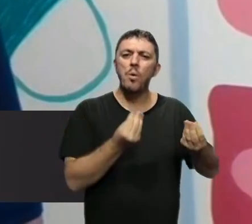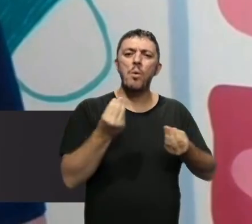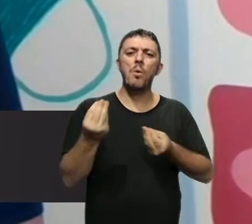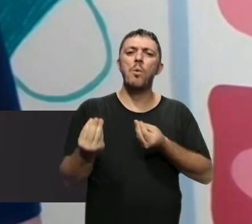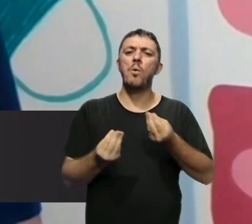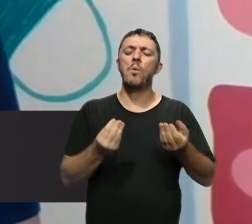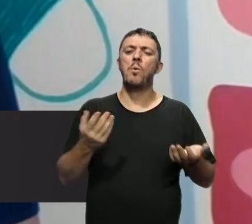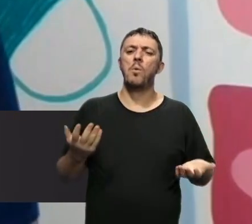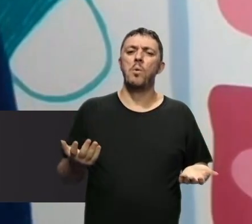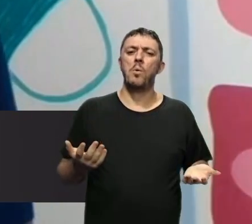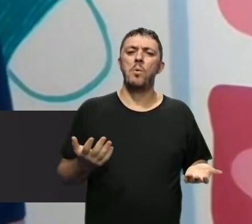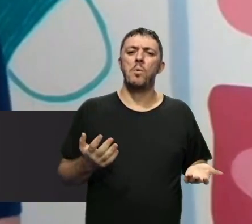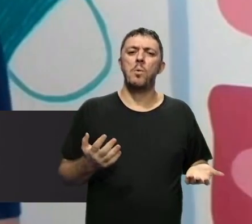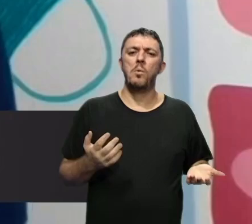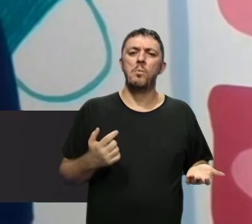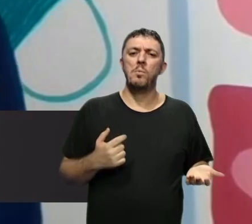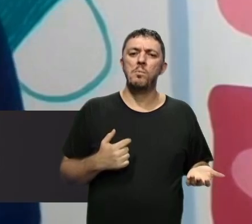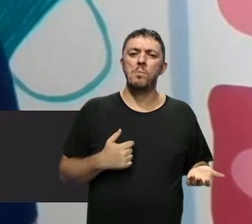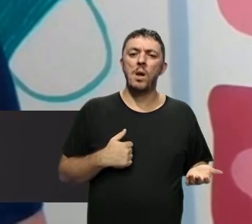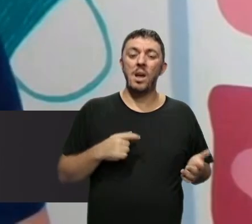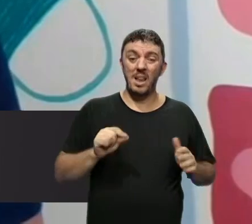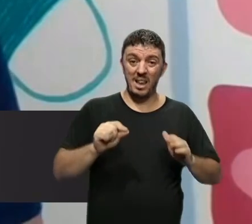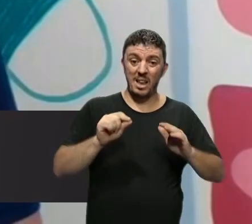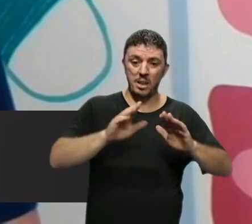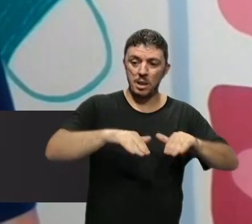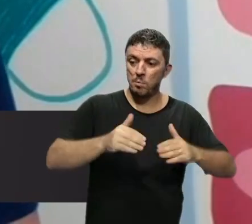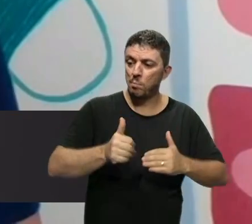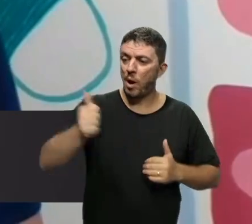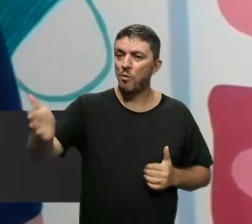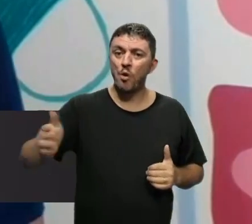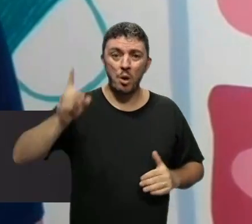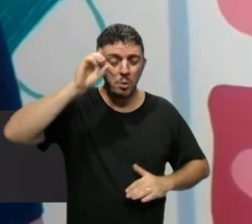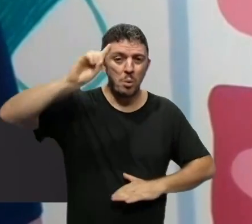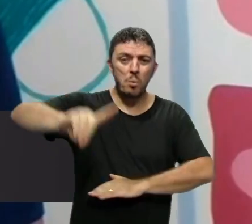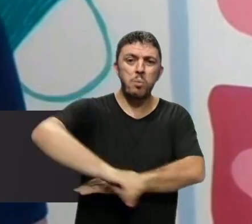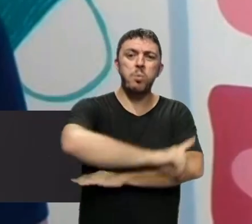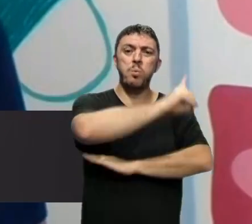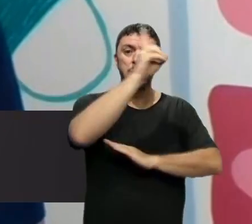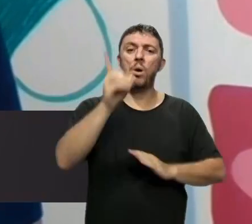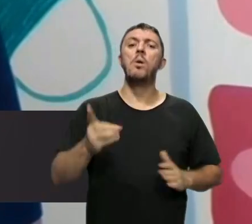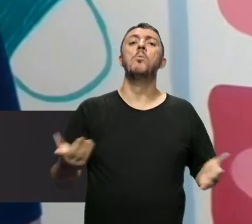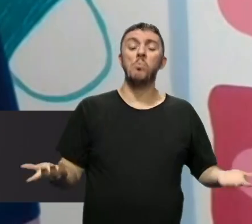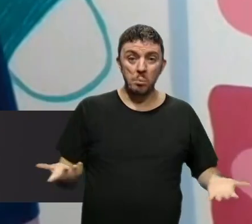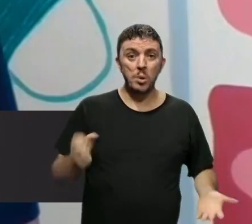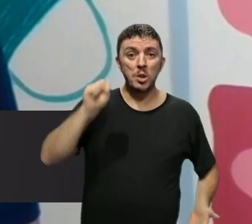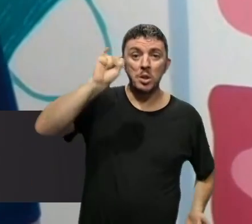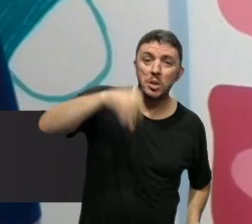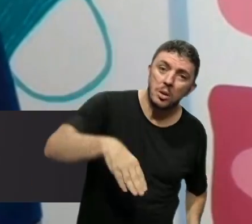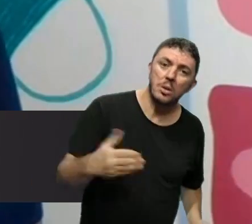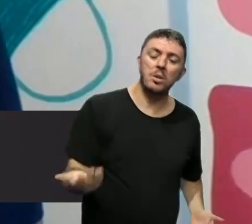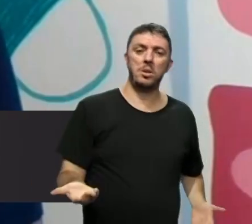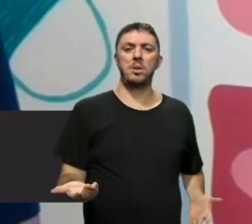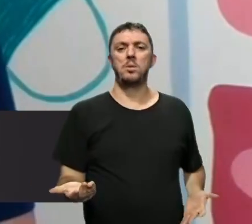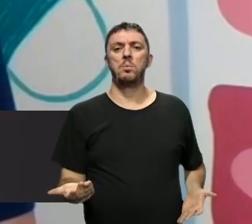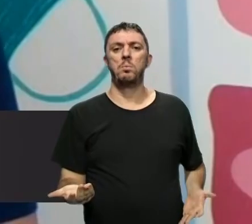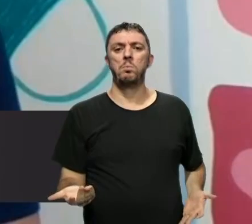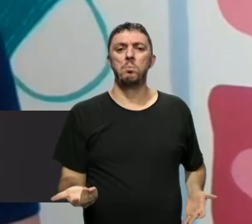que a gente vai colocar as crianças para fora o dia inteiro? Vamos, né? Então, se eu não consigo